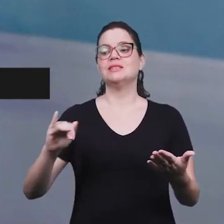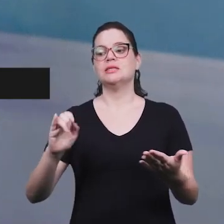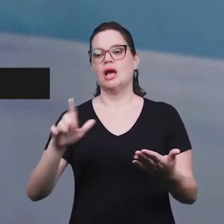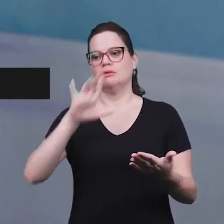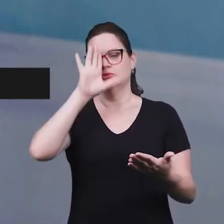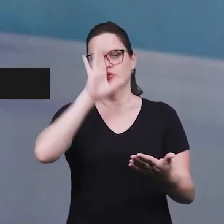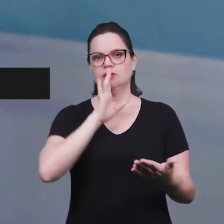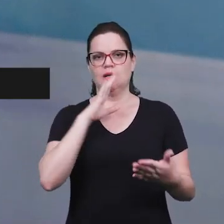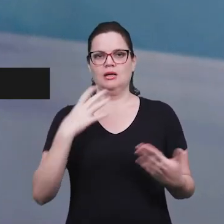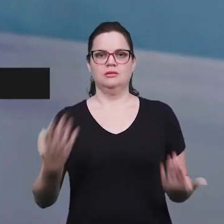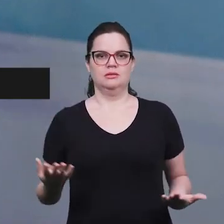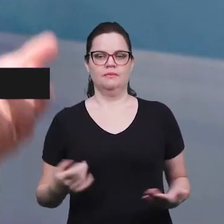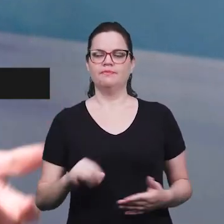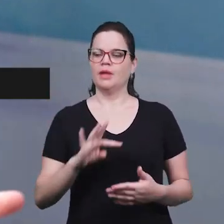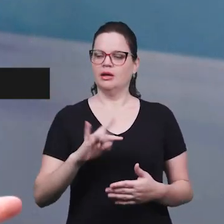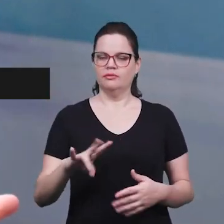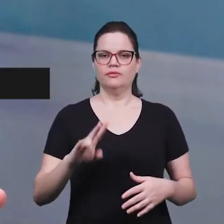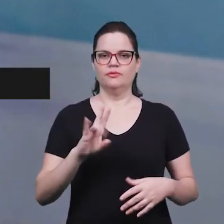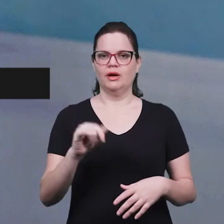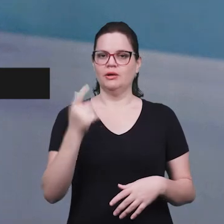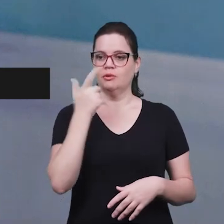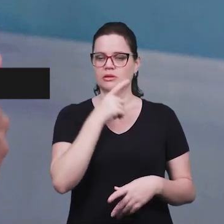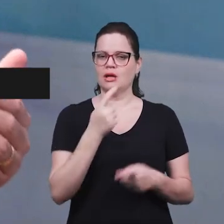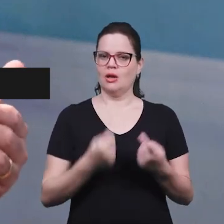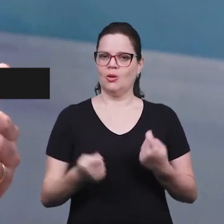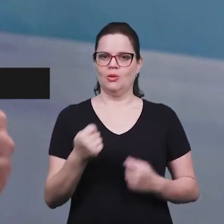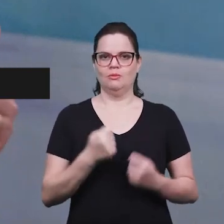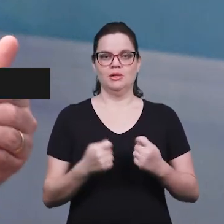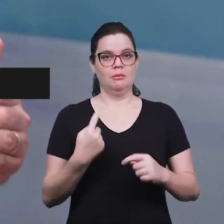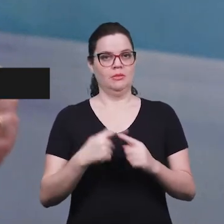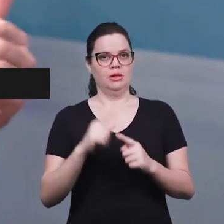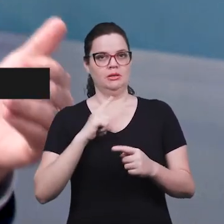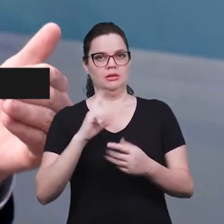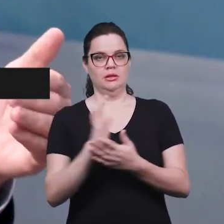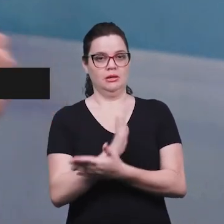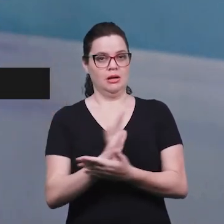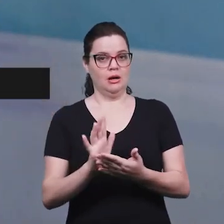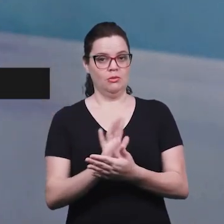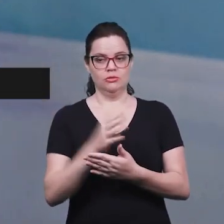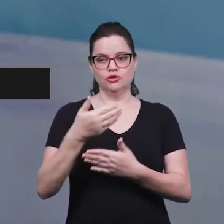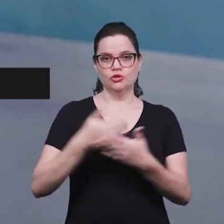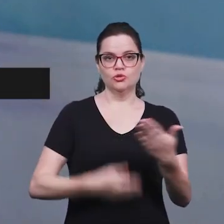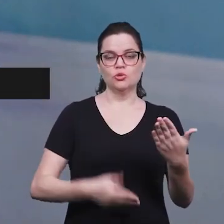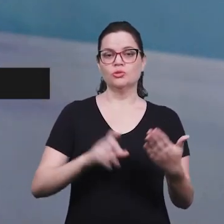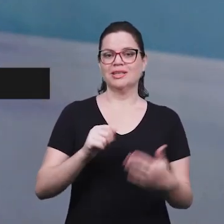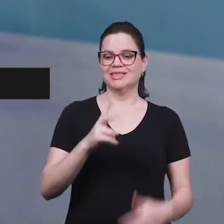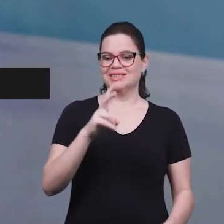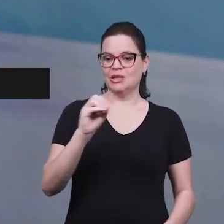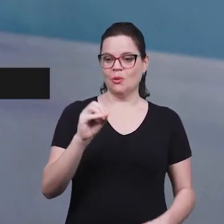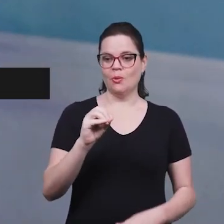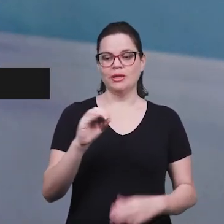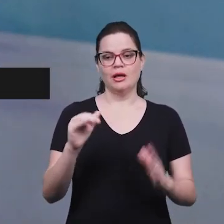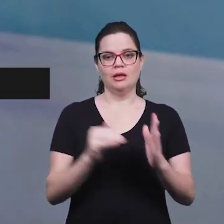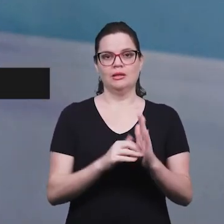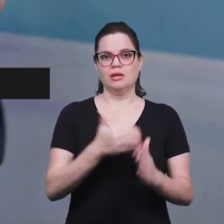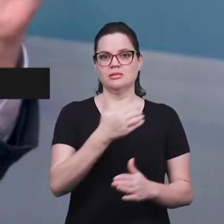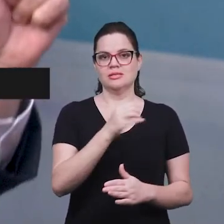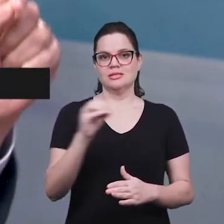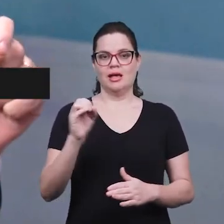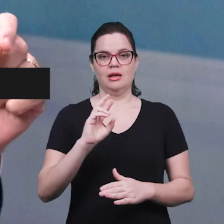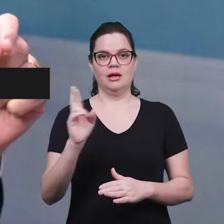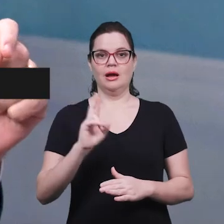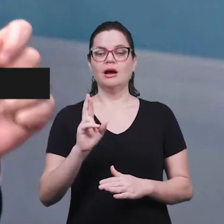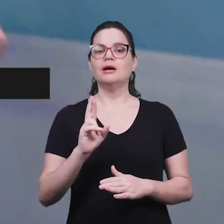a economizar, porque tem tarifas que ultrapassam valores de R$50 a R$100 por mês para manter a